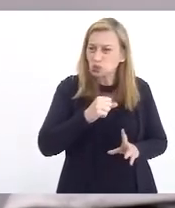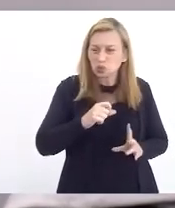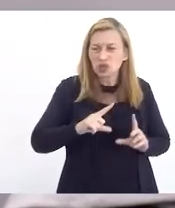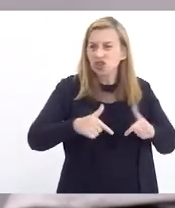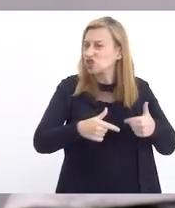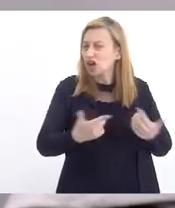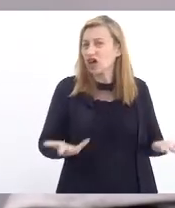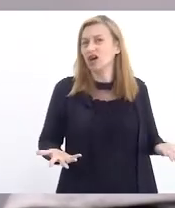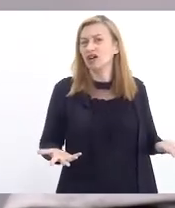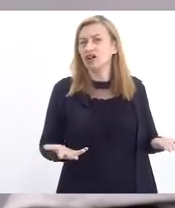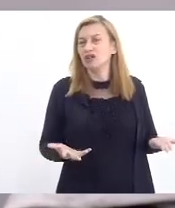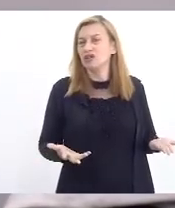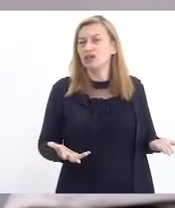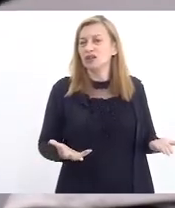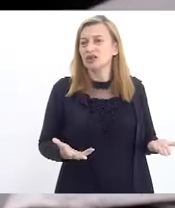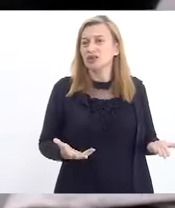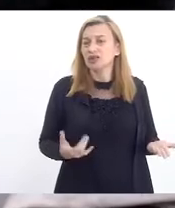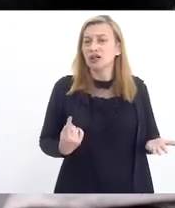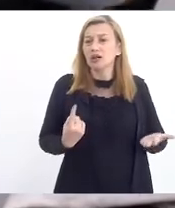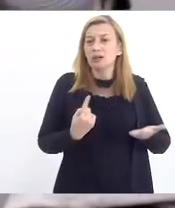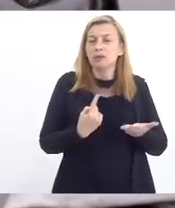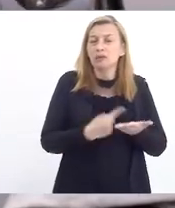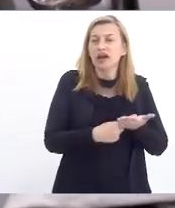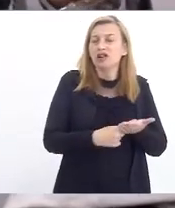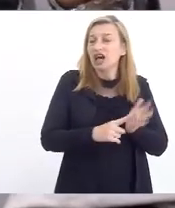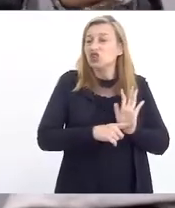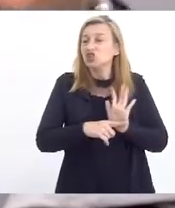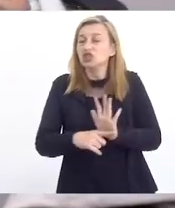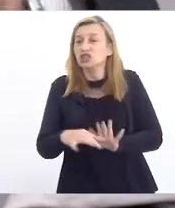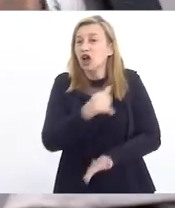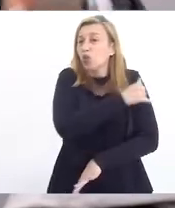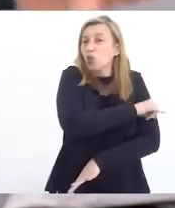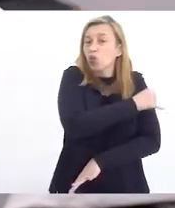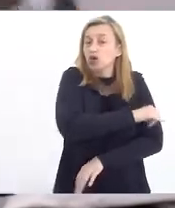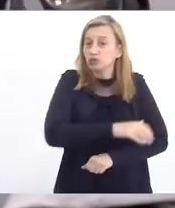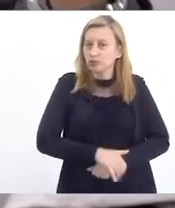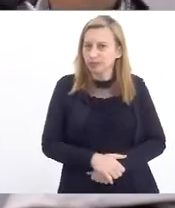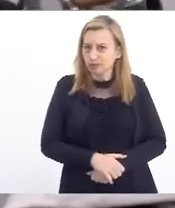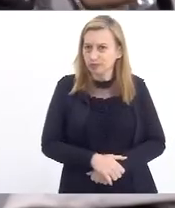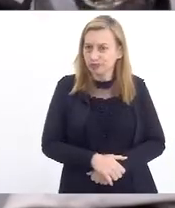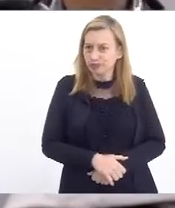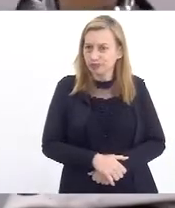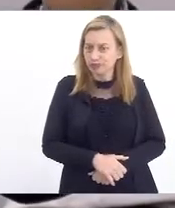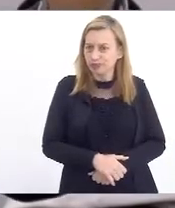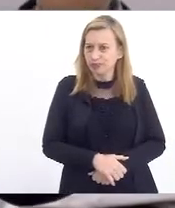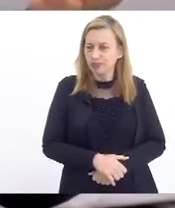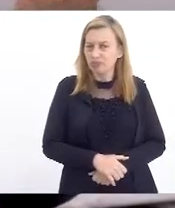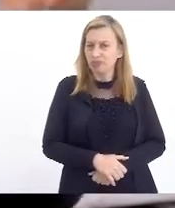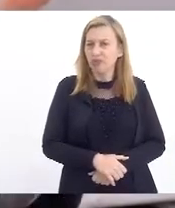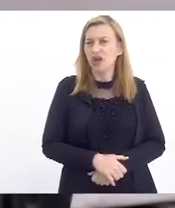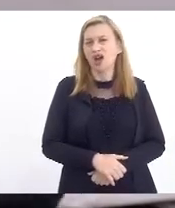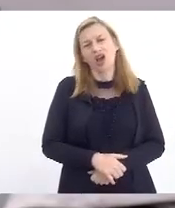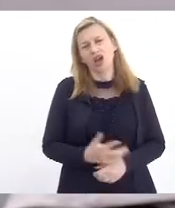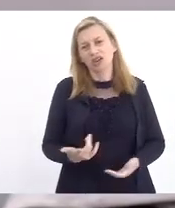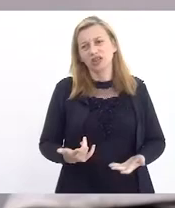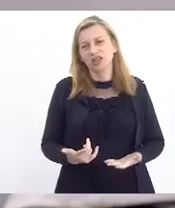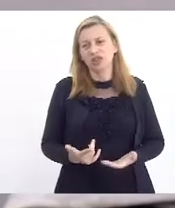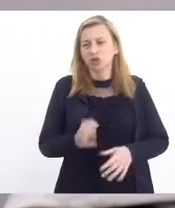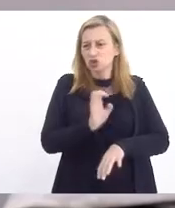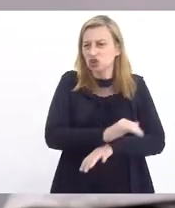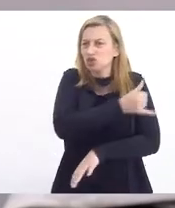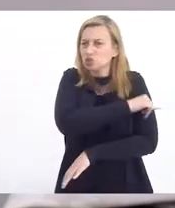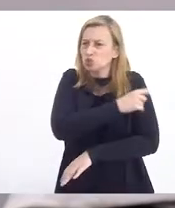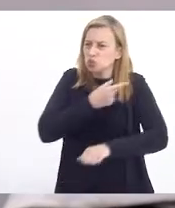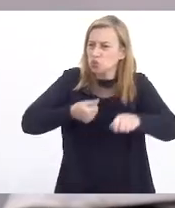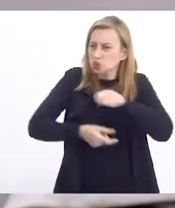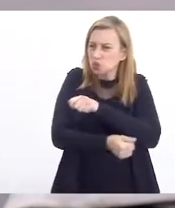emergencial, você fala, pacto a favor do Rio, pacto a favor do Estado do Rio de Janeiro, de